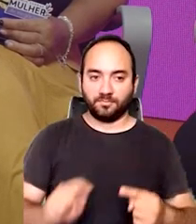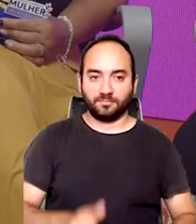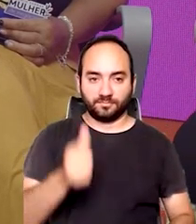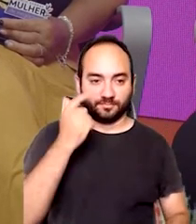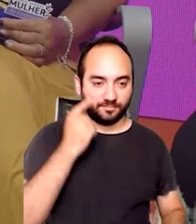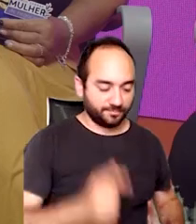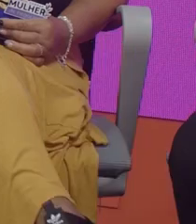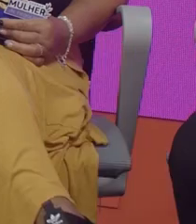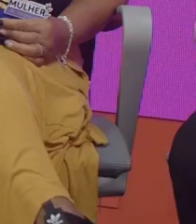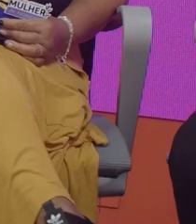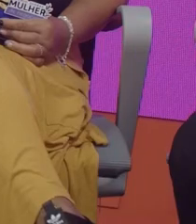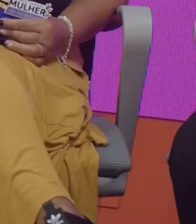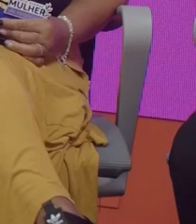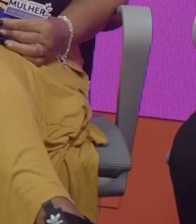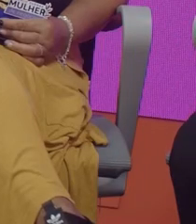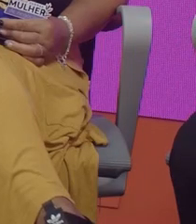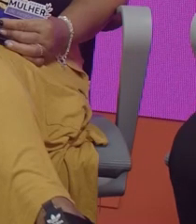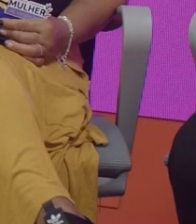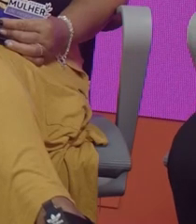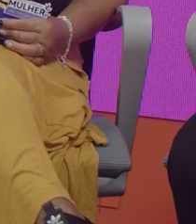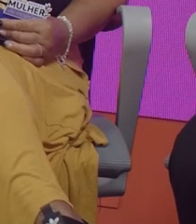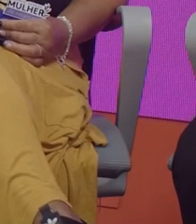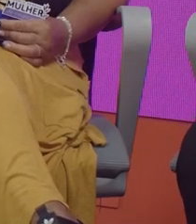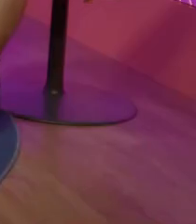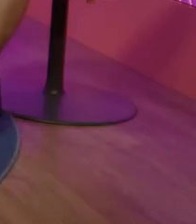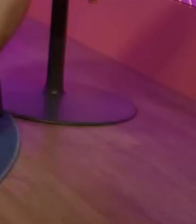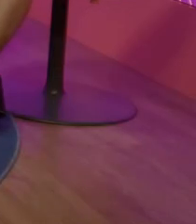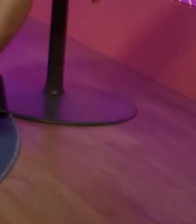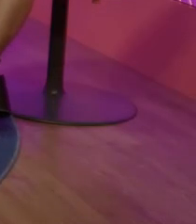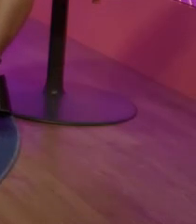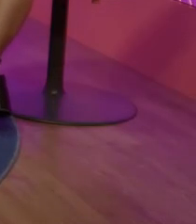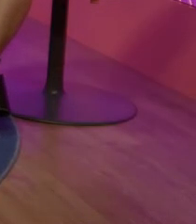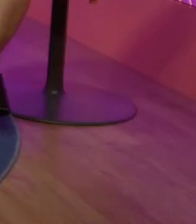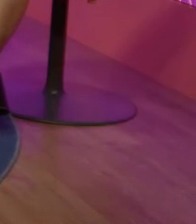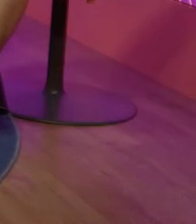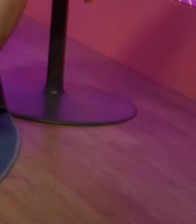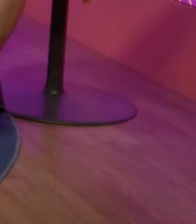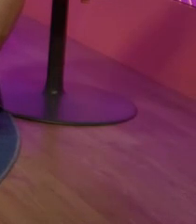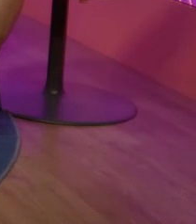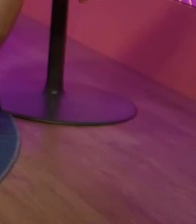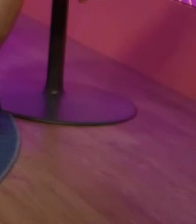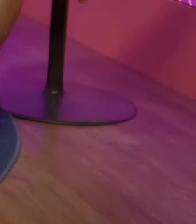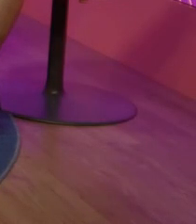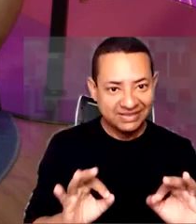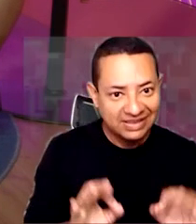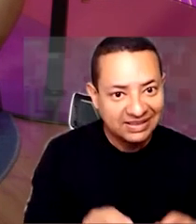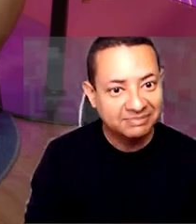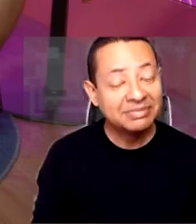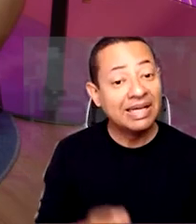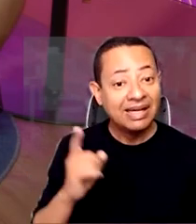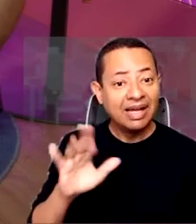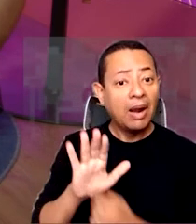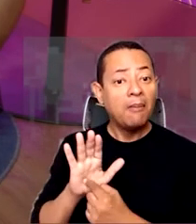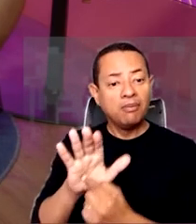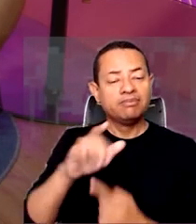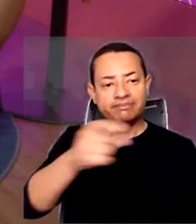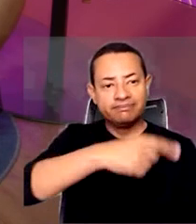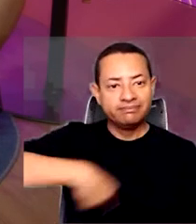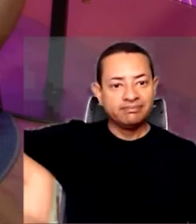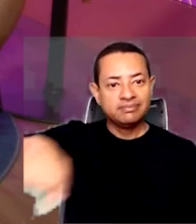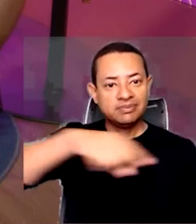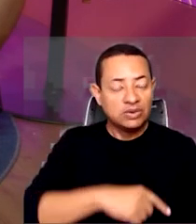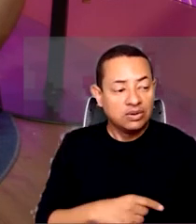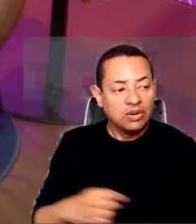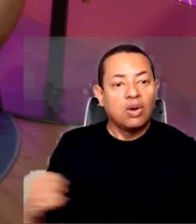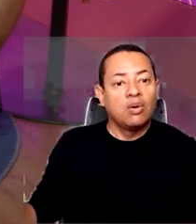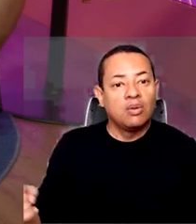diferencial né com certezza e a Geni ela vem aí mostrando pra gente